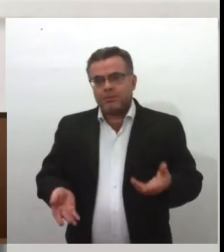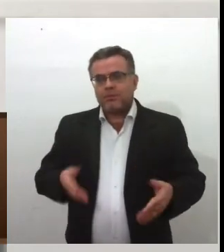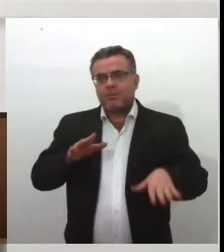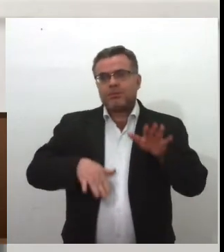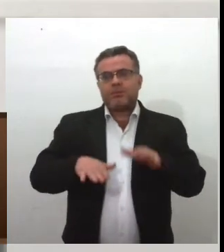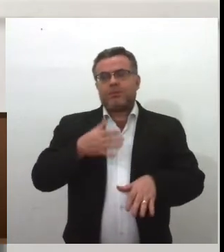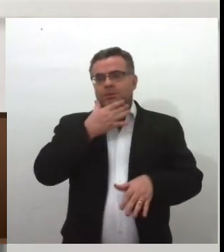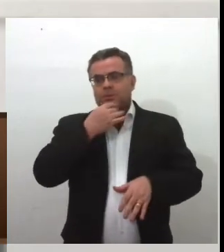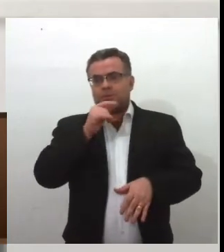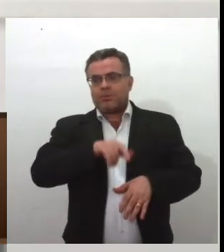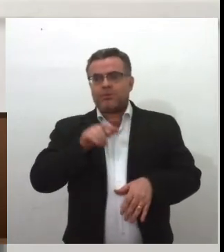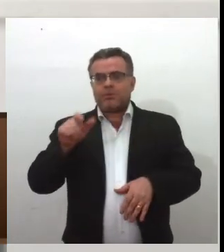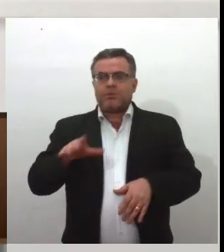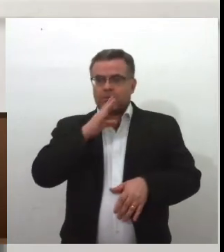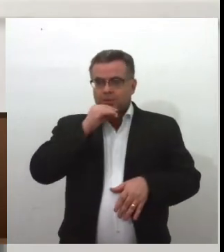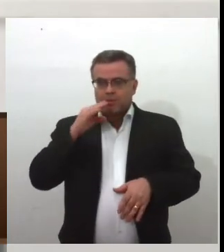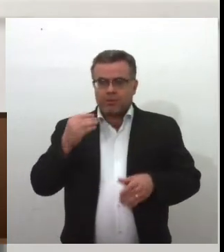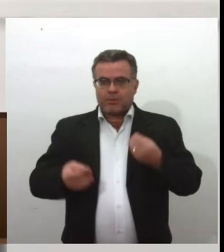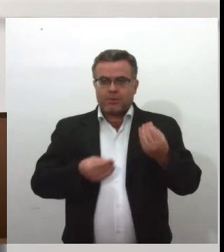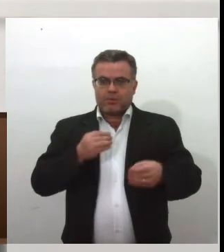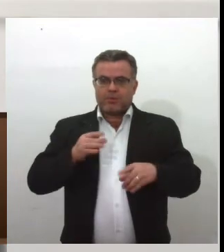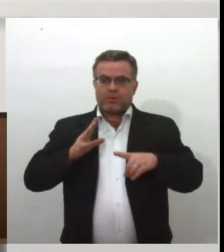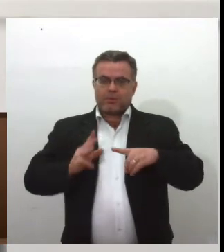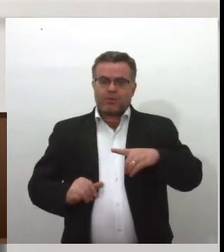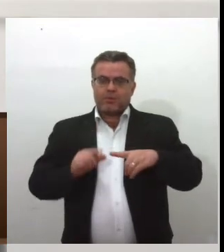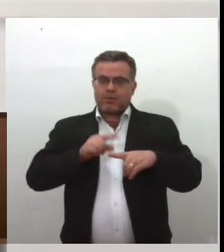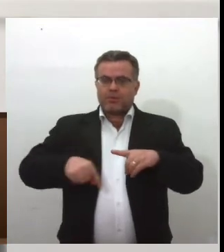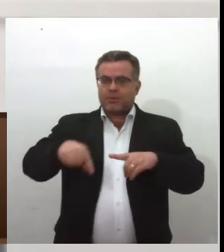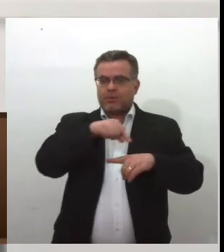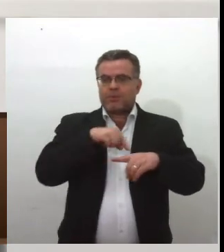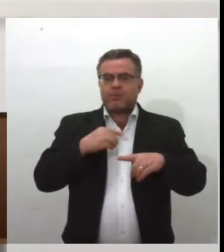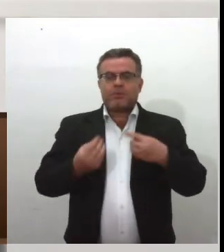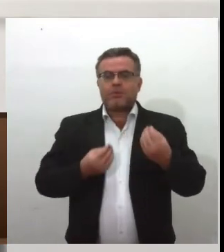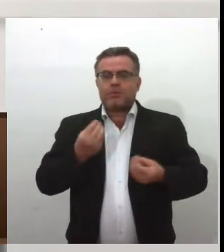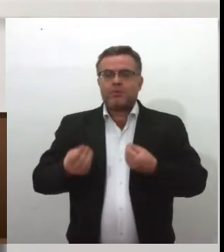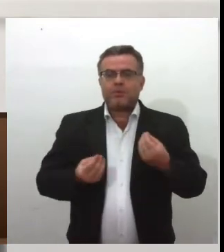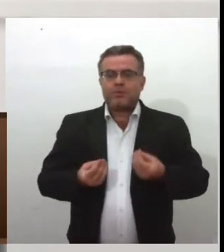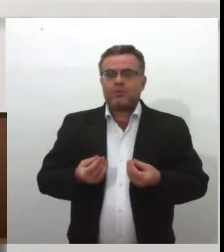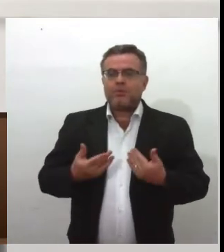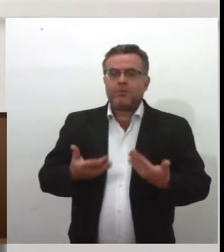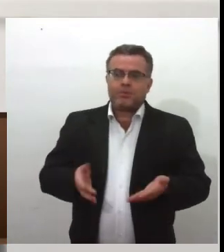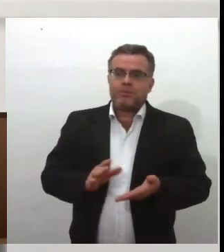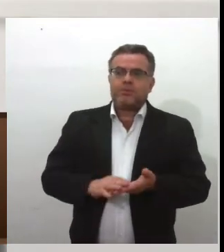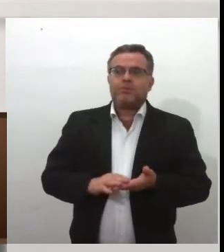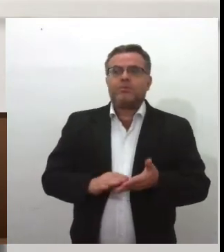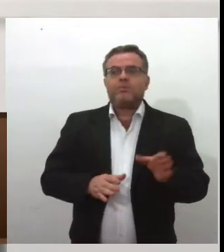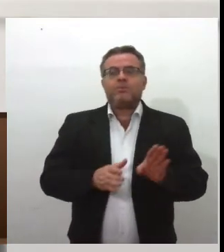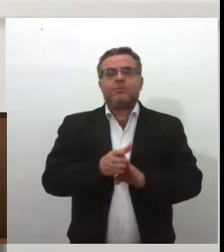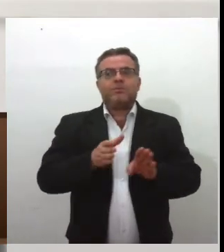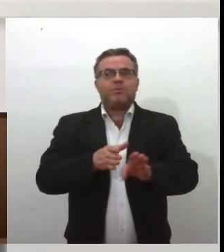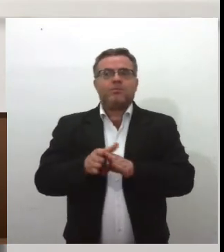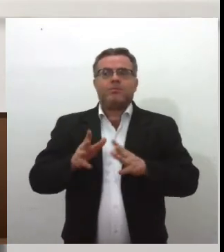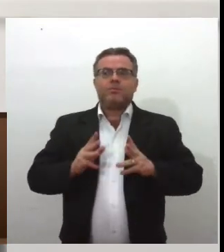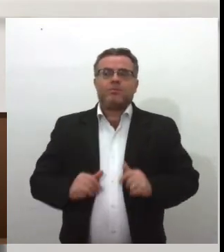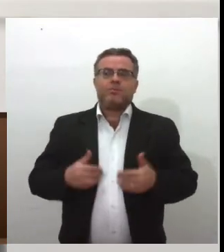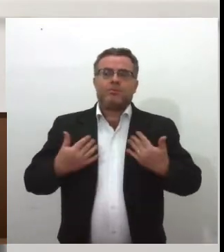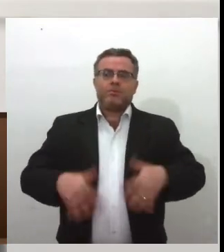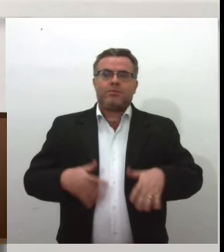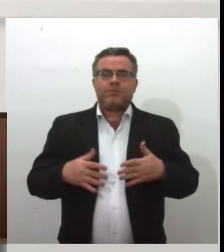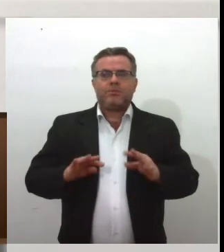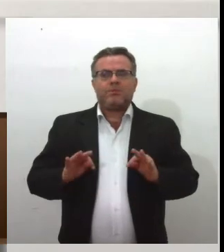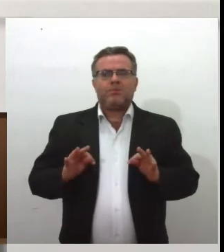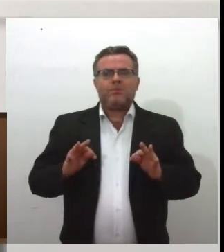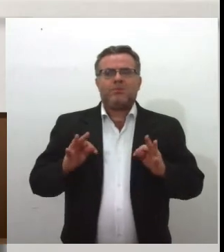meninos, adolescentes, essa sujeira em excesso, que é o esmegma, né, aquele que causa o odor. Então, todas